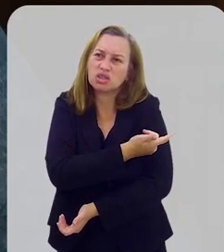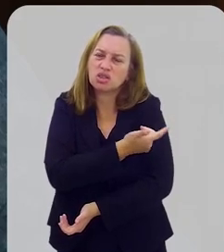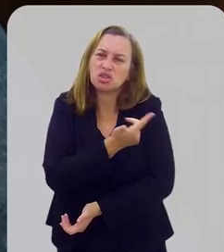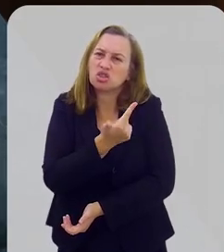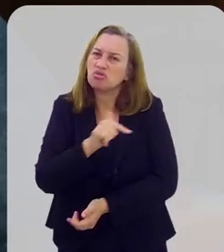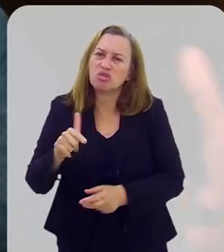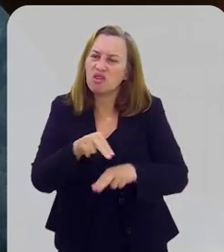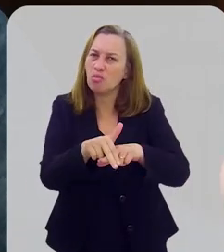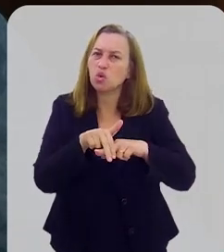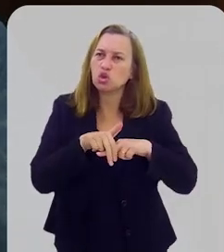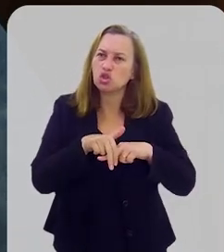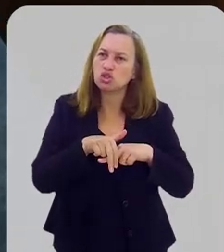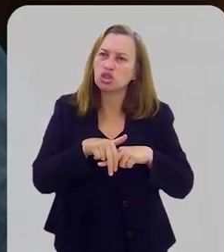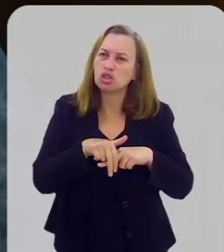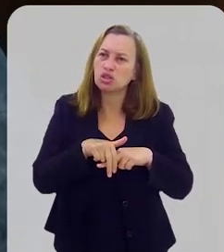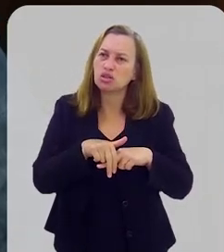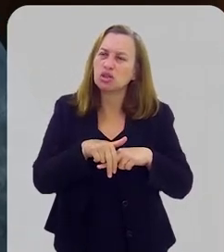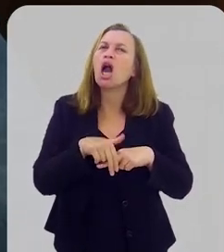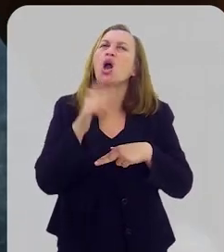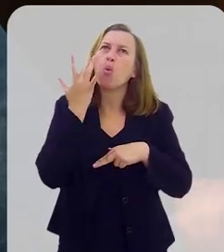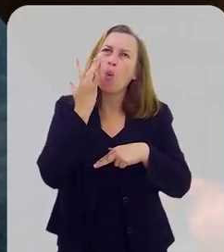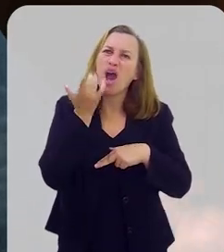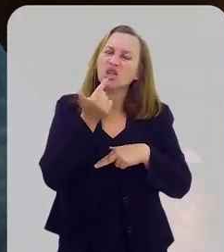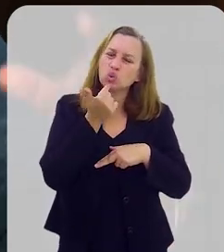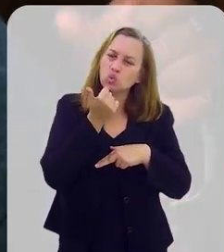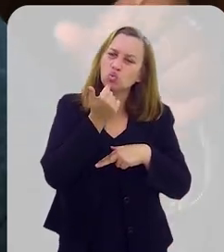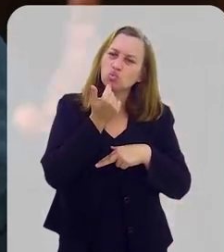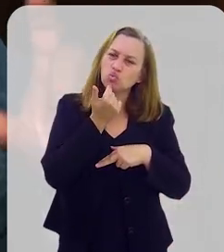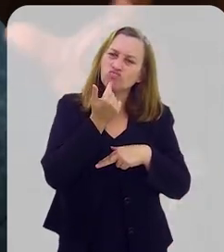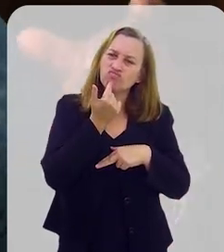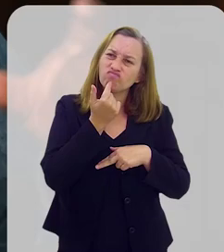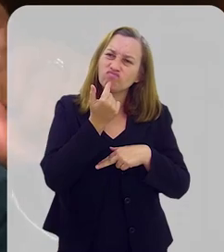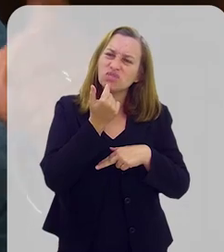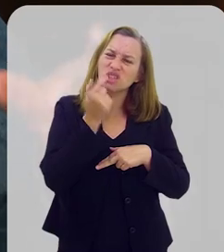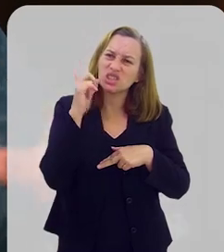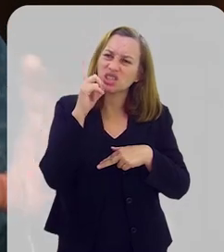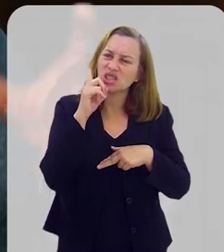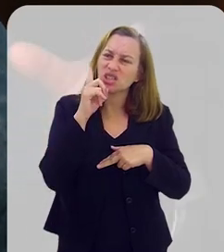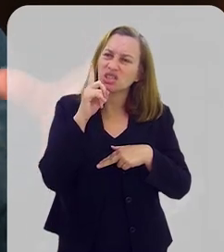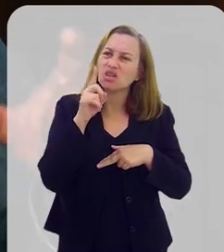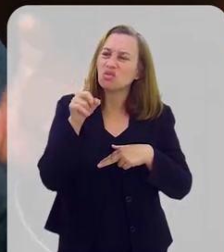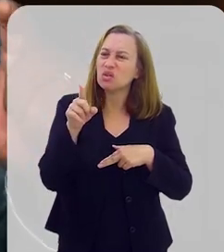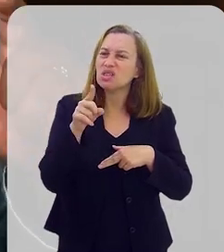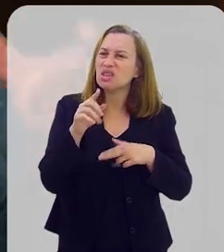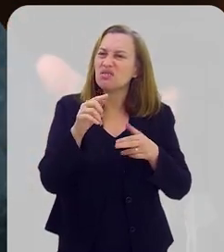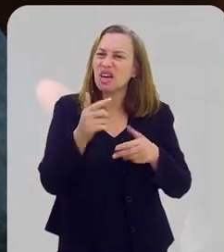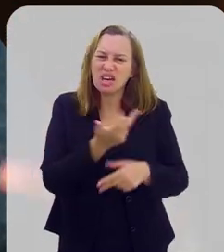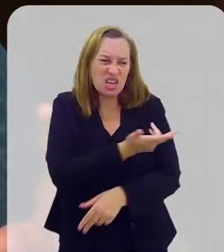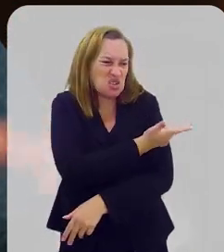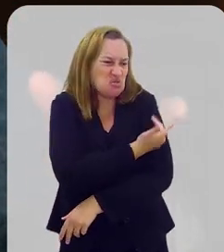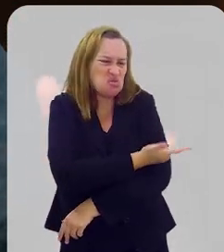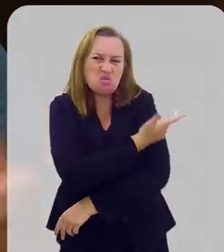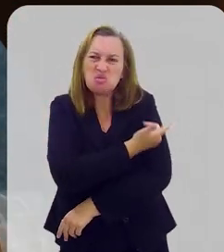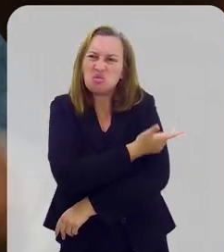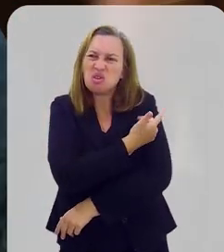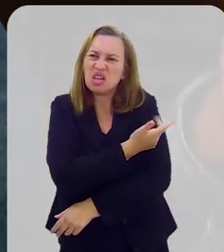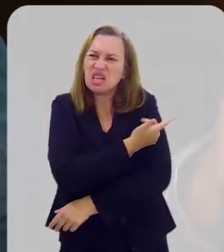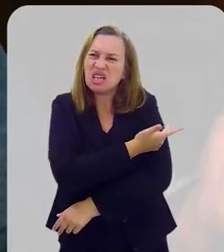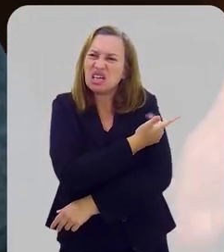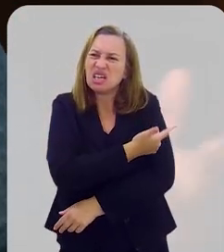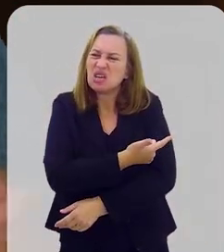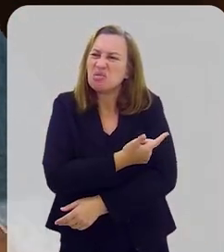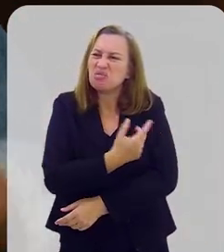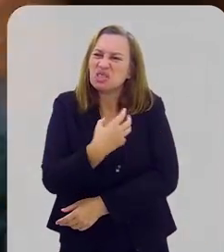sem motivo a aí Eu acho que começa me bobeira né porque você vai riscar o seu corpo uma coisa que você